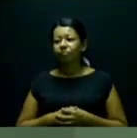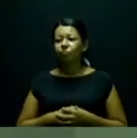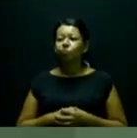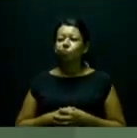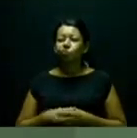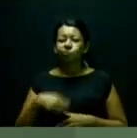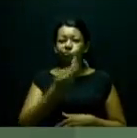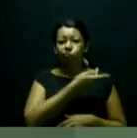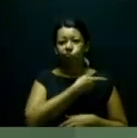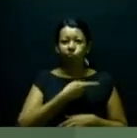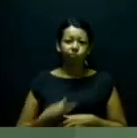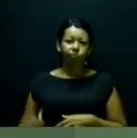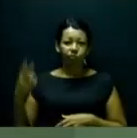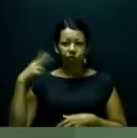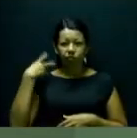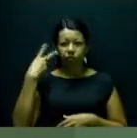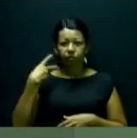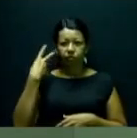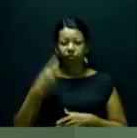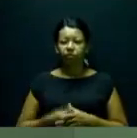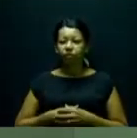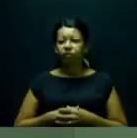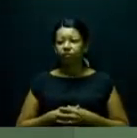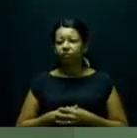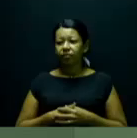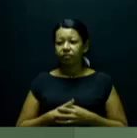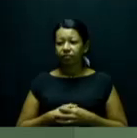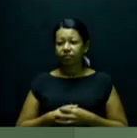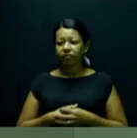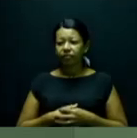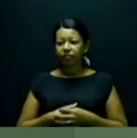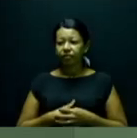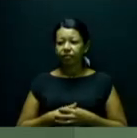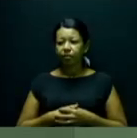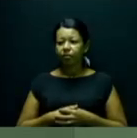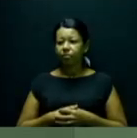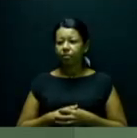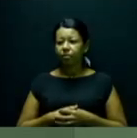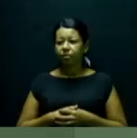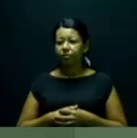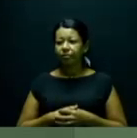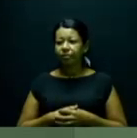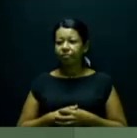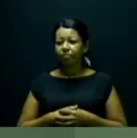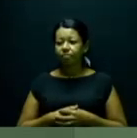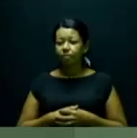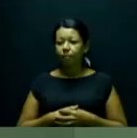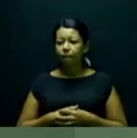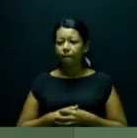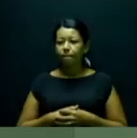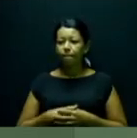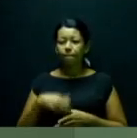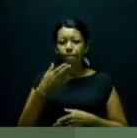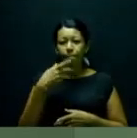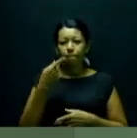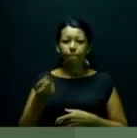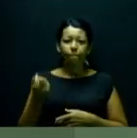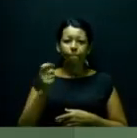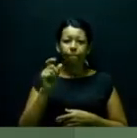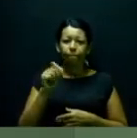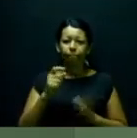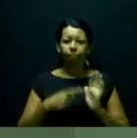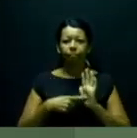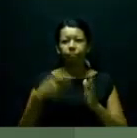Senhor presidente, senhores vereadores, eu não poderia deixar de manifestar neste requerimento apresentado